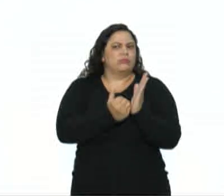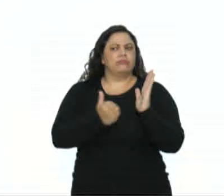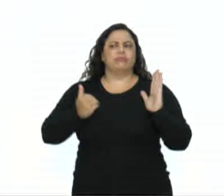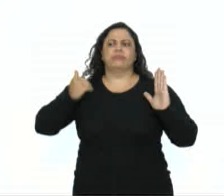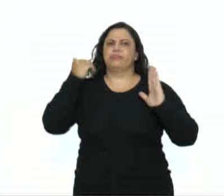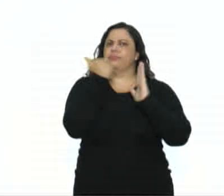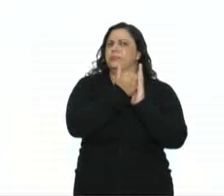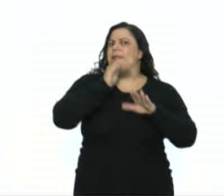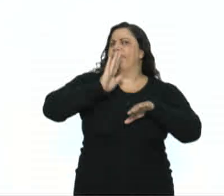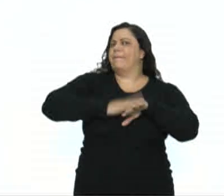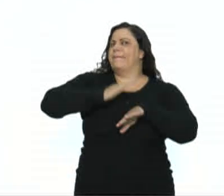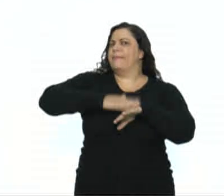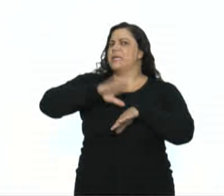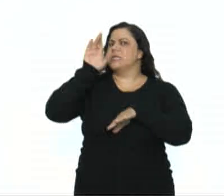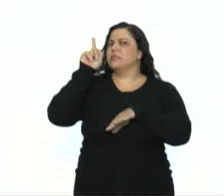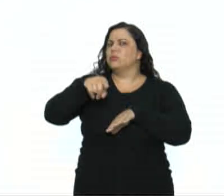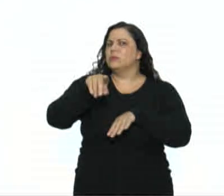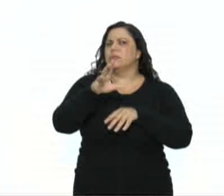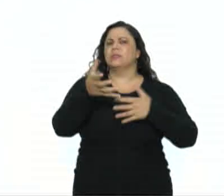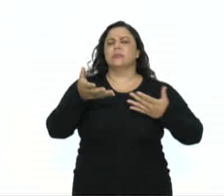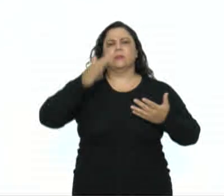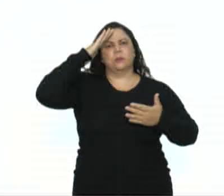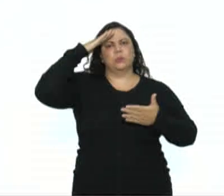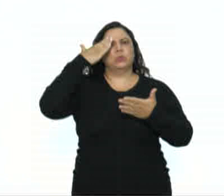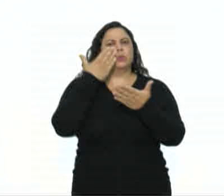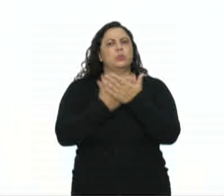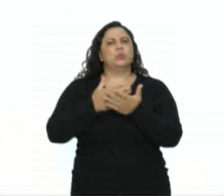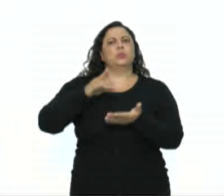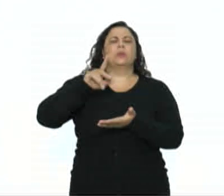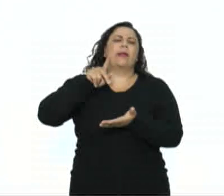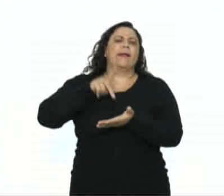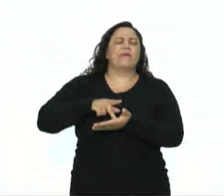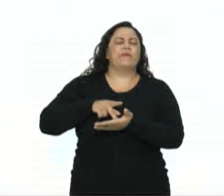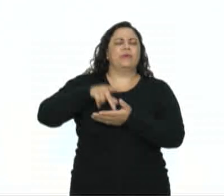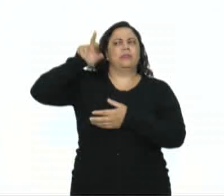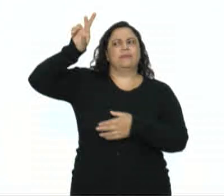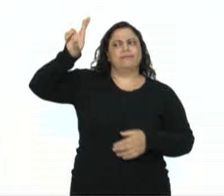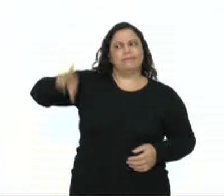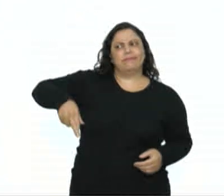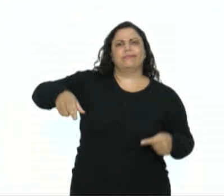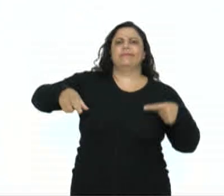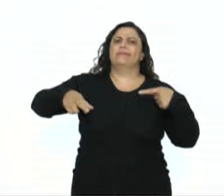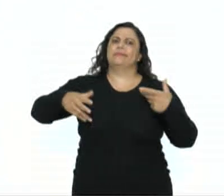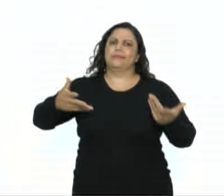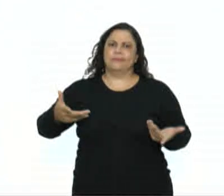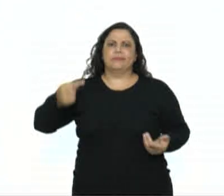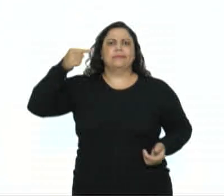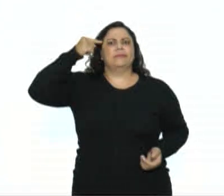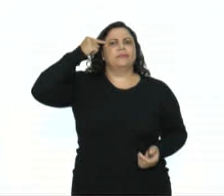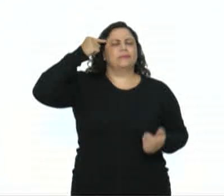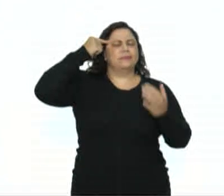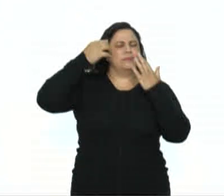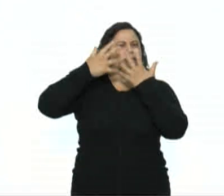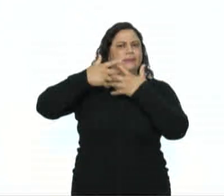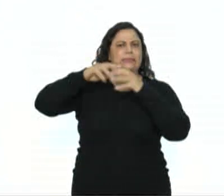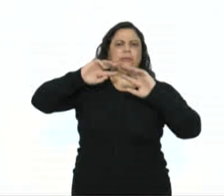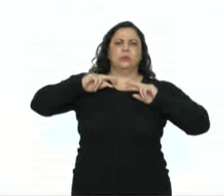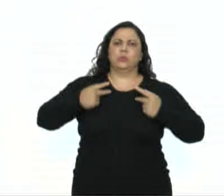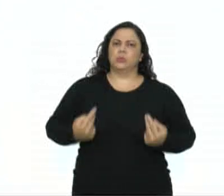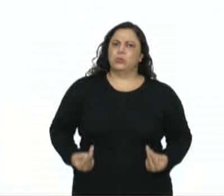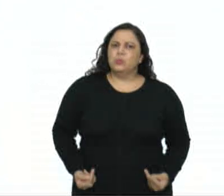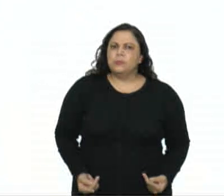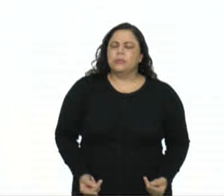isso, acreditava que essa verdade estaria presente na razão, na mente humana. Ou